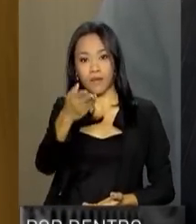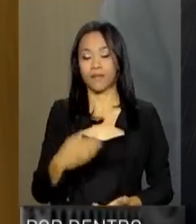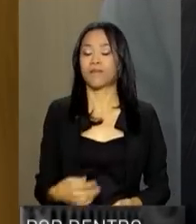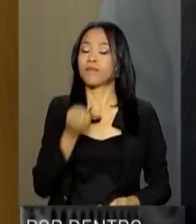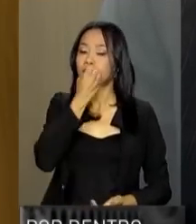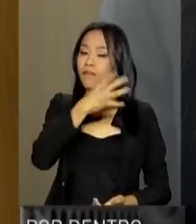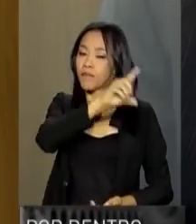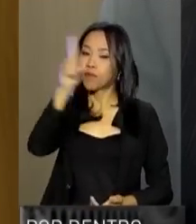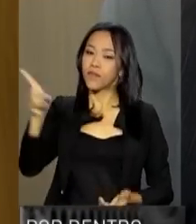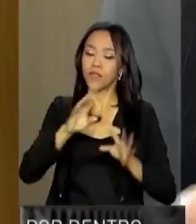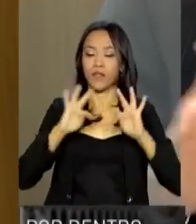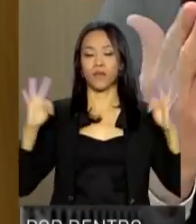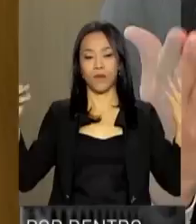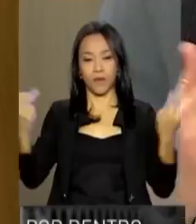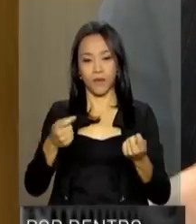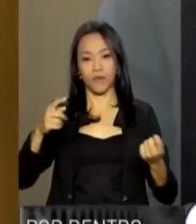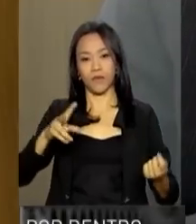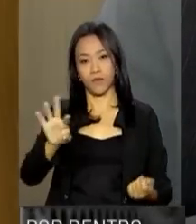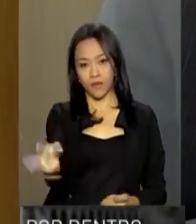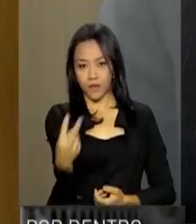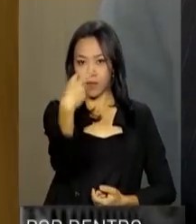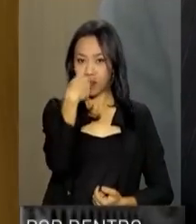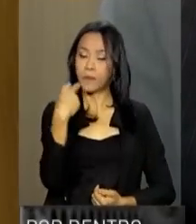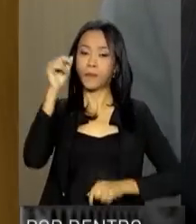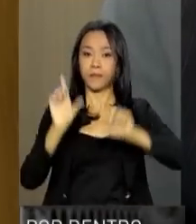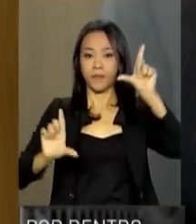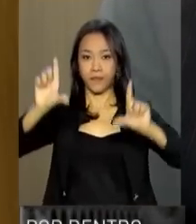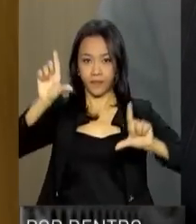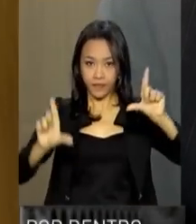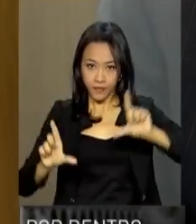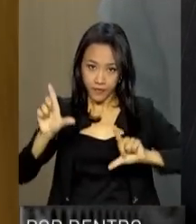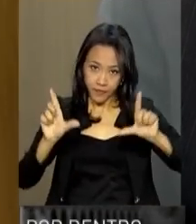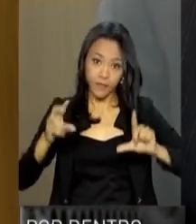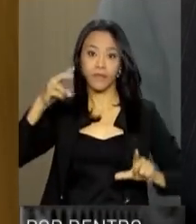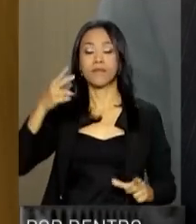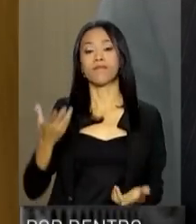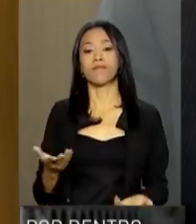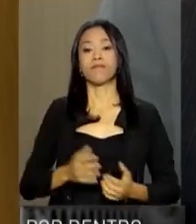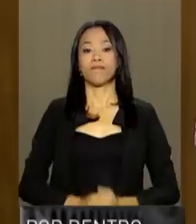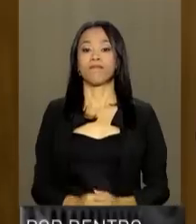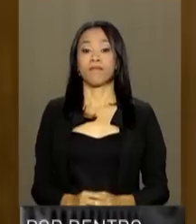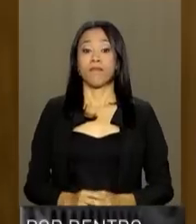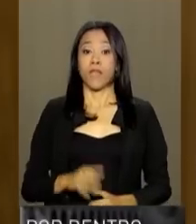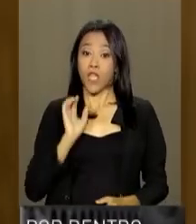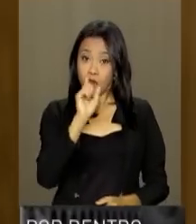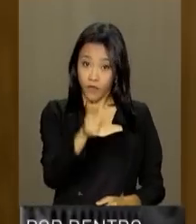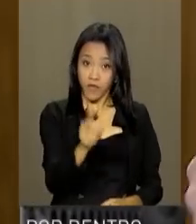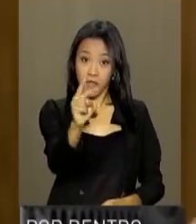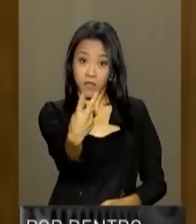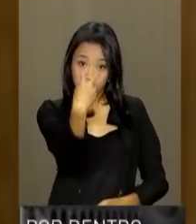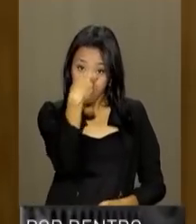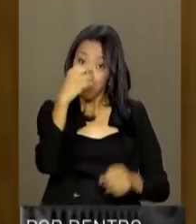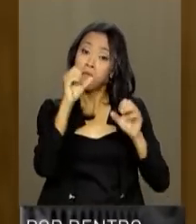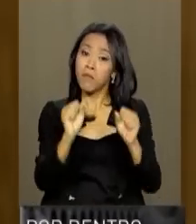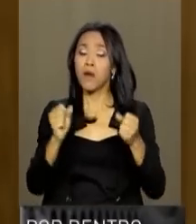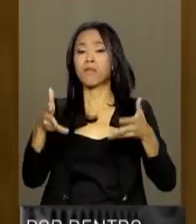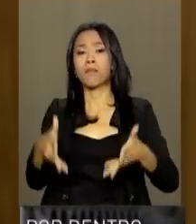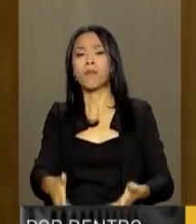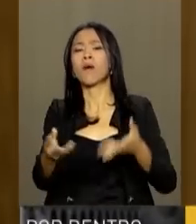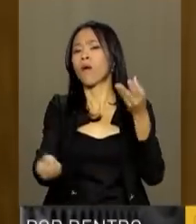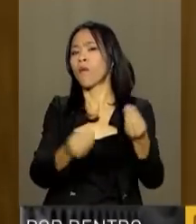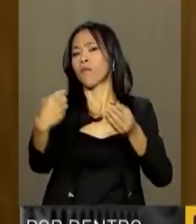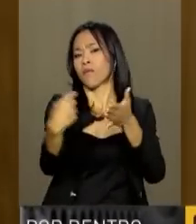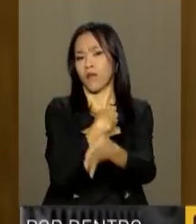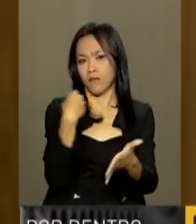dia a todos os ouvintes todos que estão nos vendo assistindo pela pela rede e você que nos acompanha também pode participar enviando